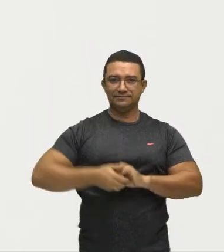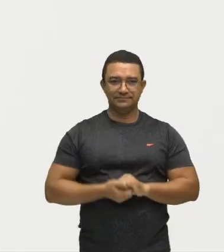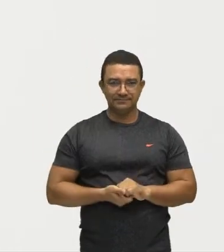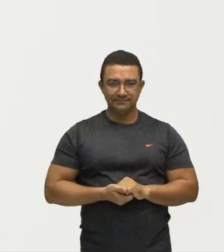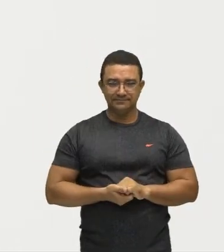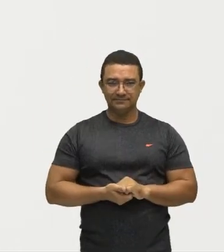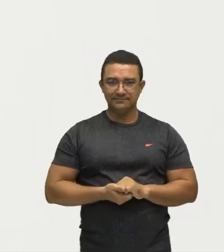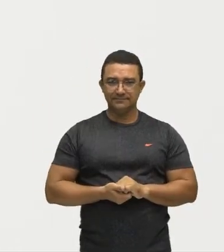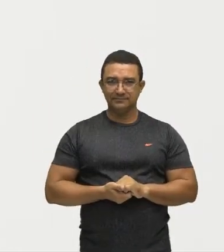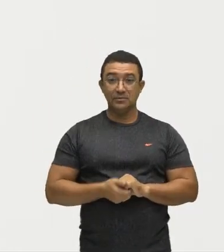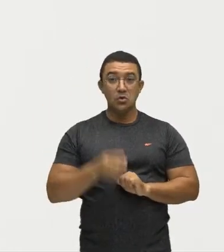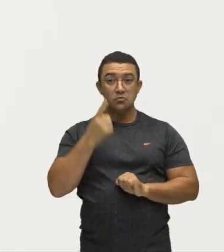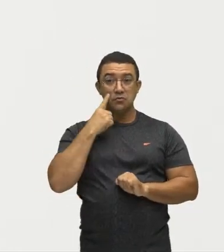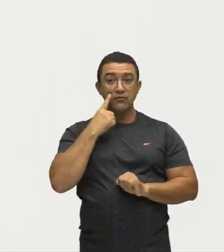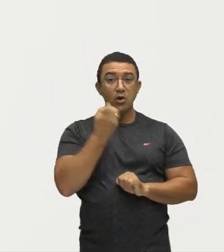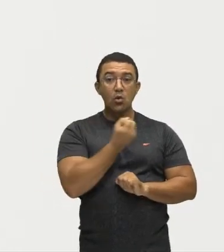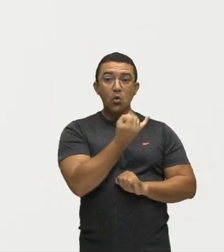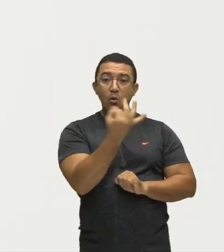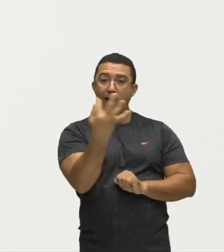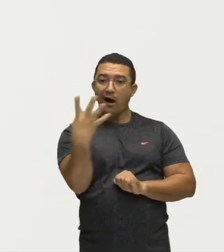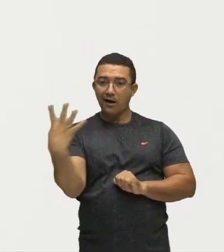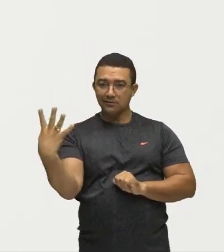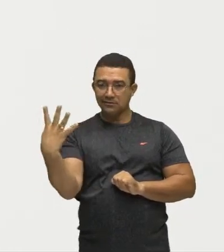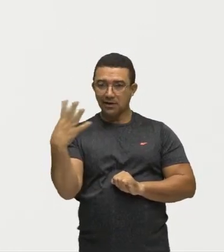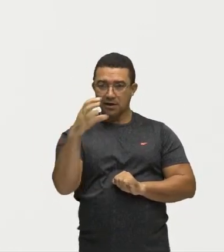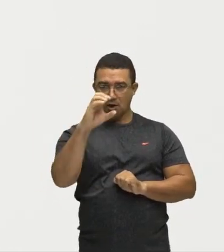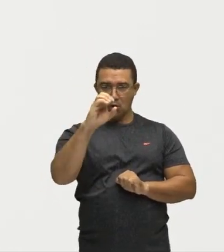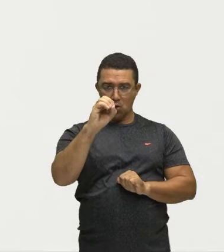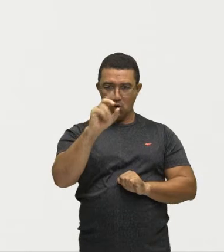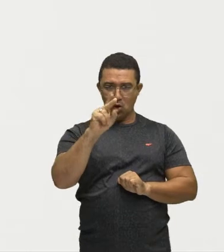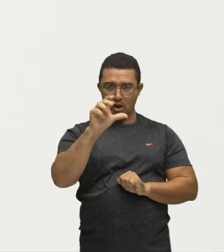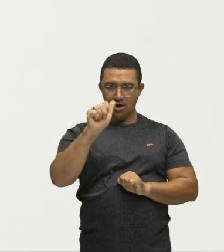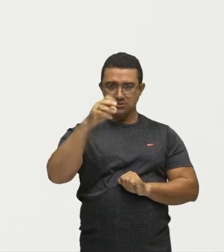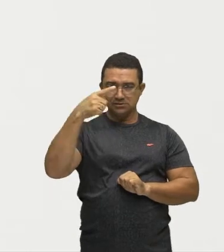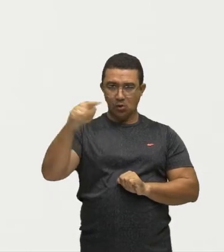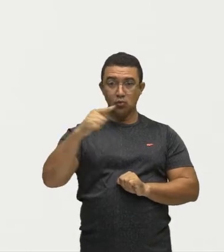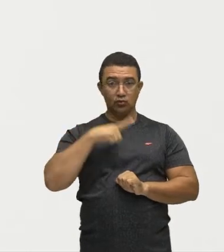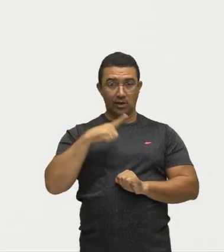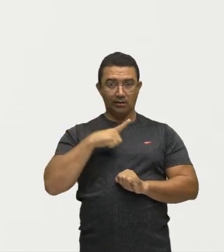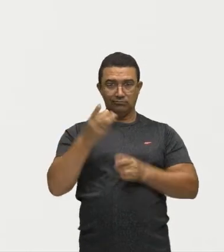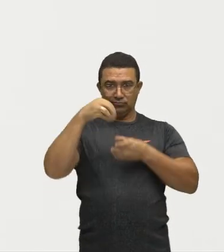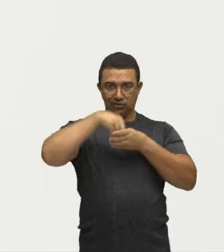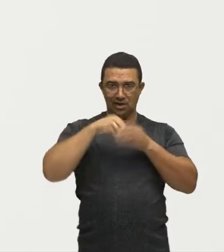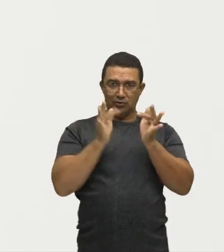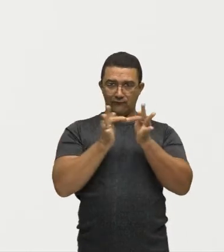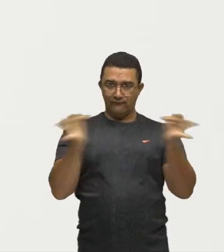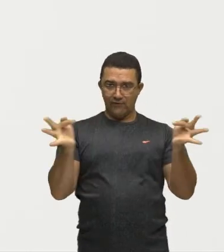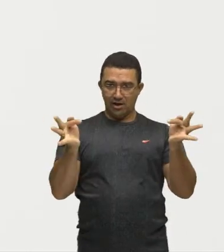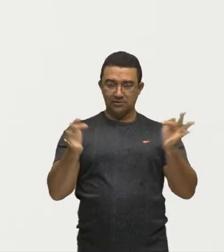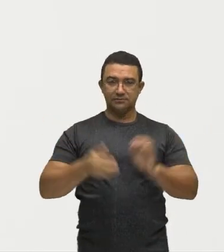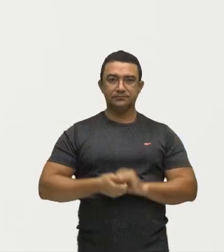ver quantas orações temos nesse período? Vamos lá? Muito bem, olha só. Então,